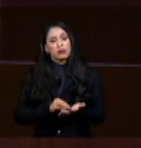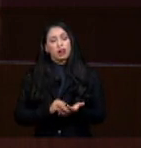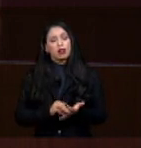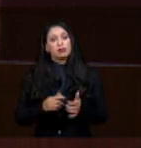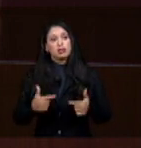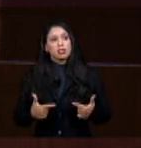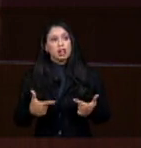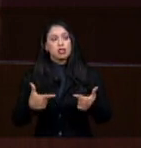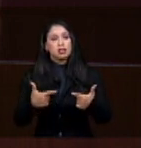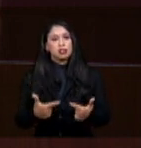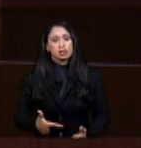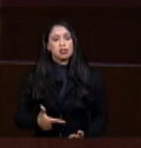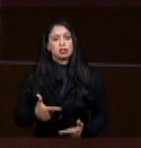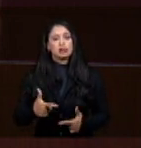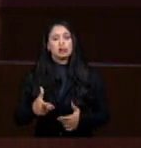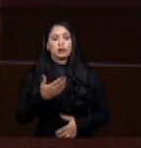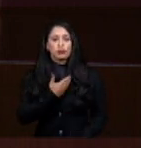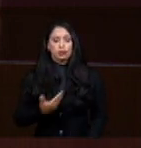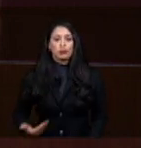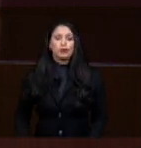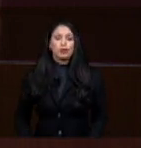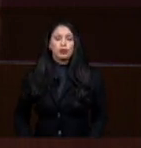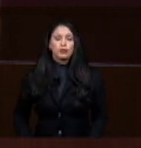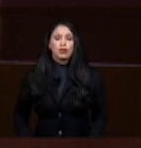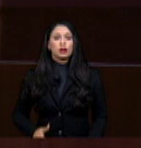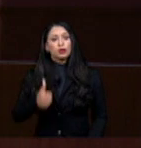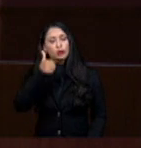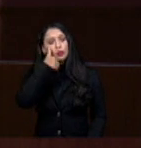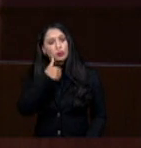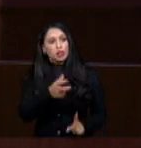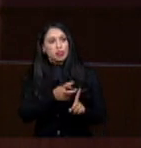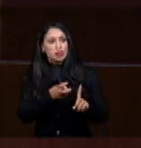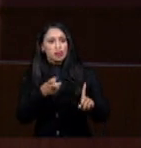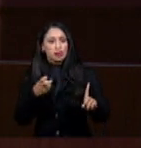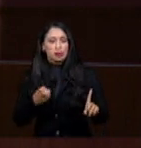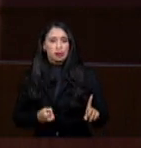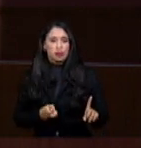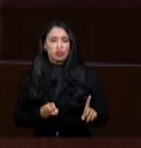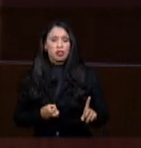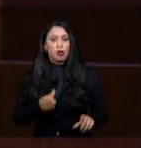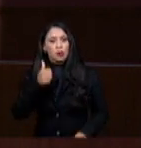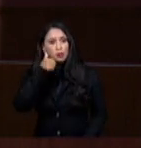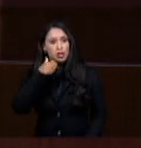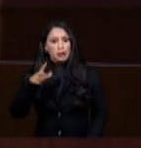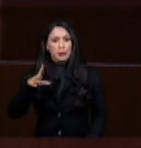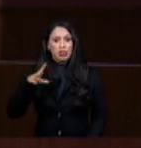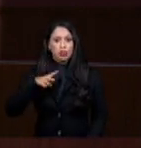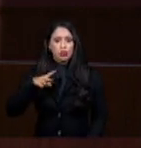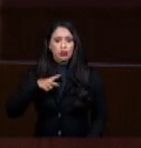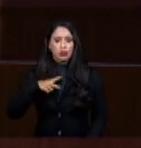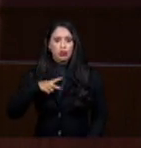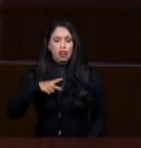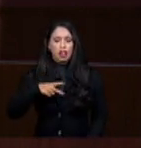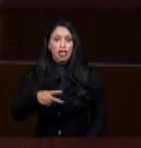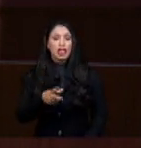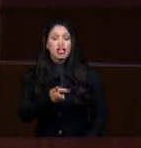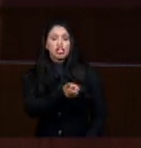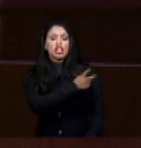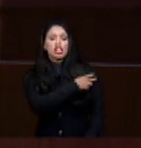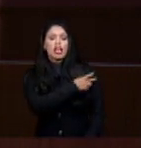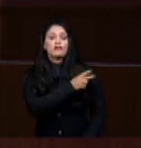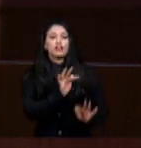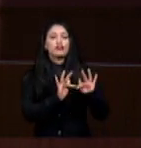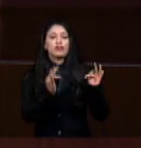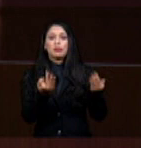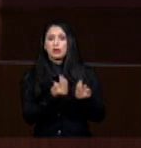os nossos povos nativos mulheres em particular e mulheres chefes de família têm cônjuge